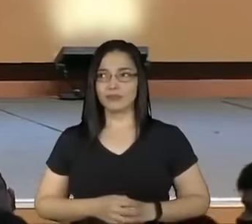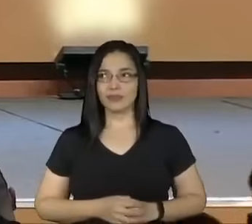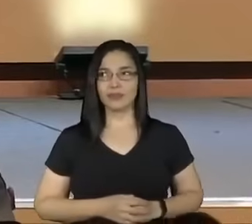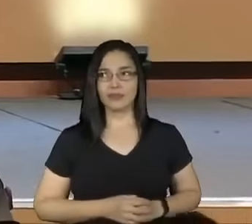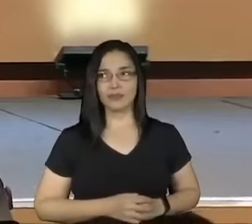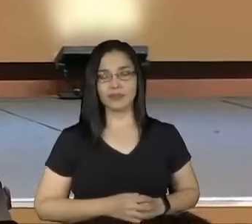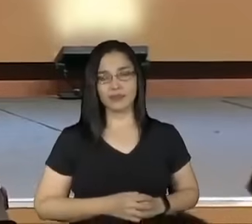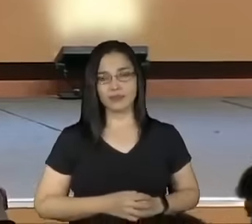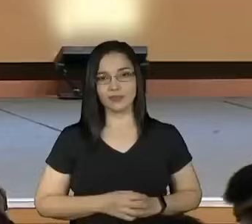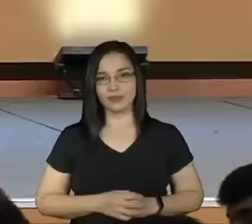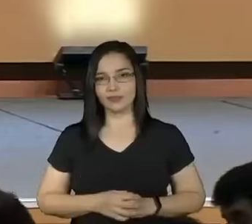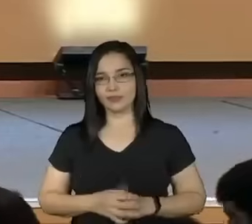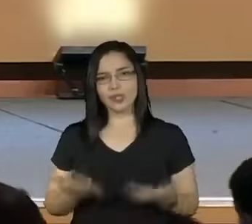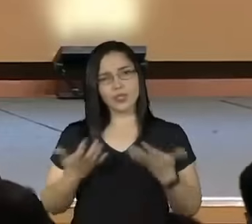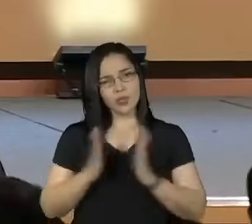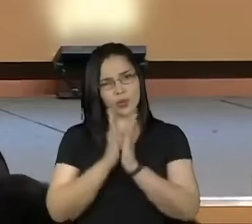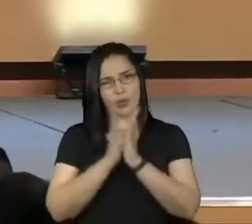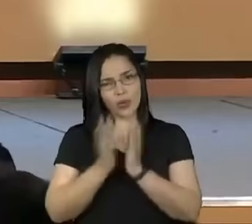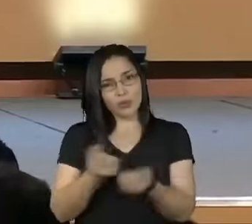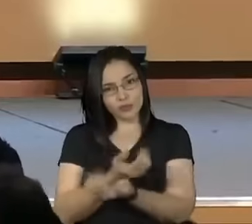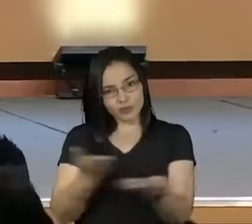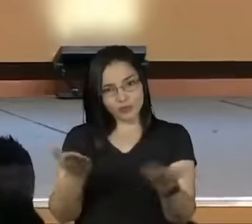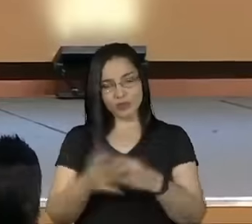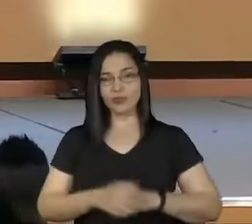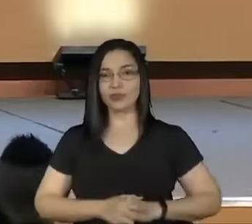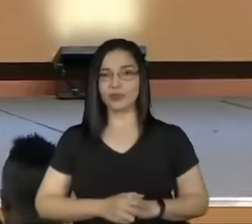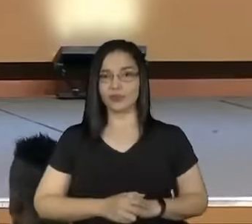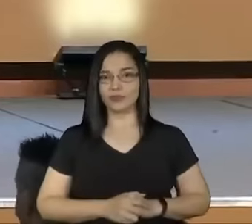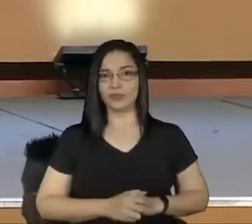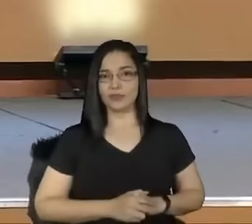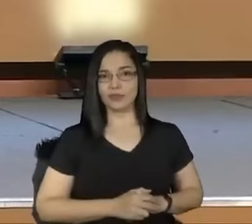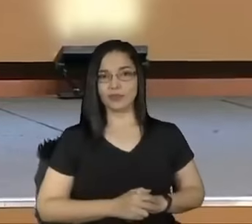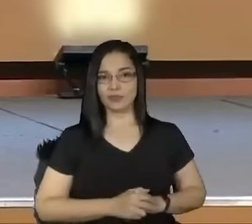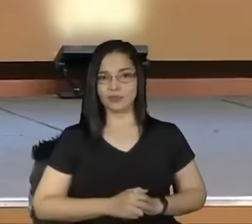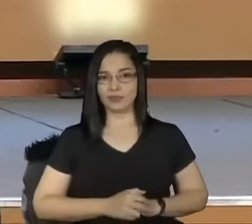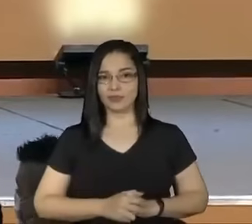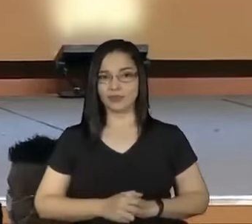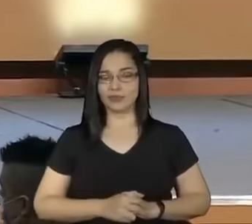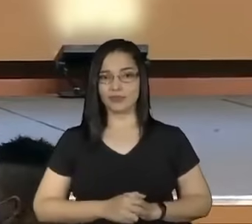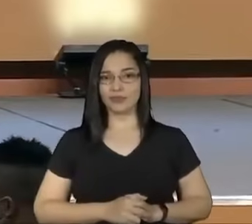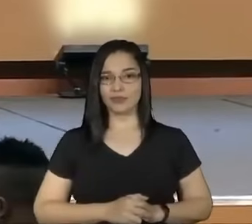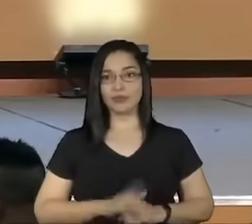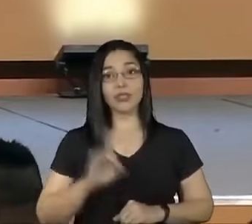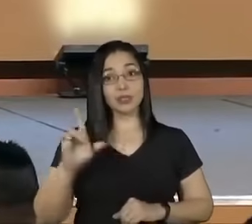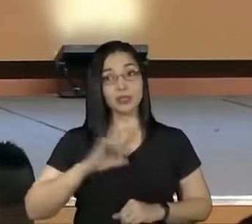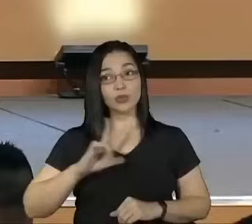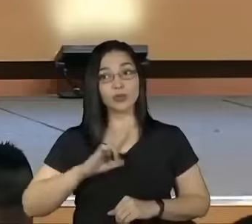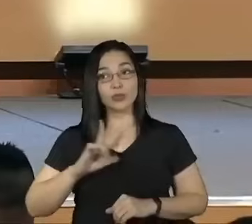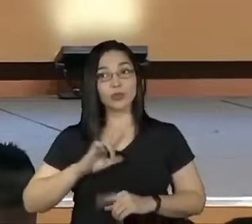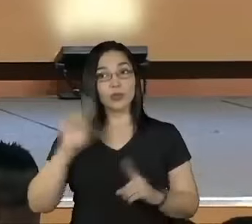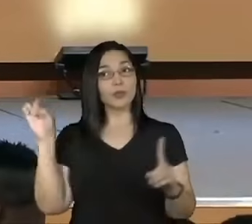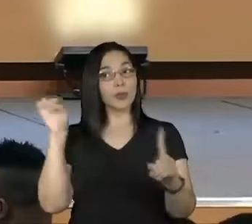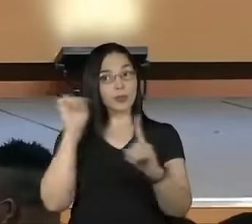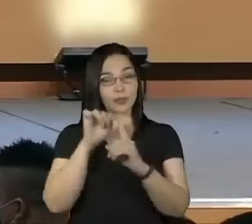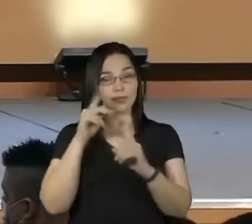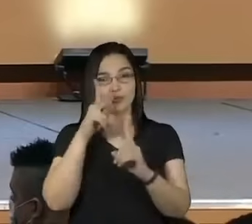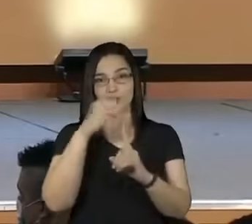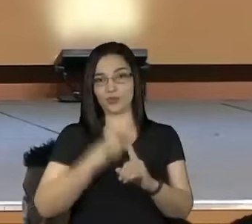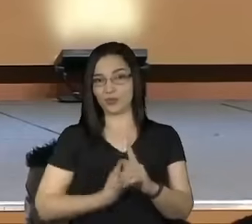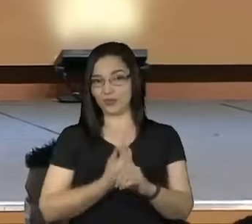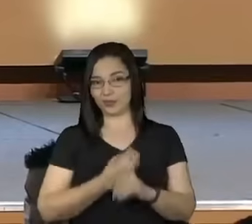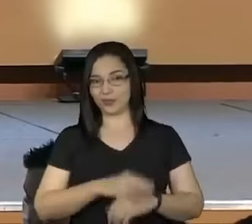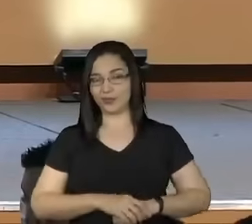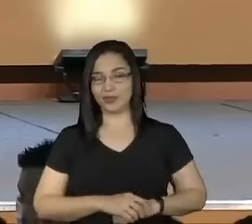isso eu quero orar por você Deus tem um propósito na sua vida